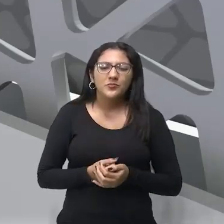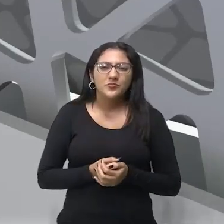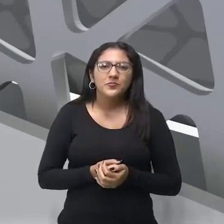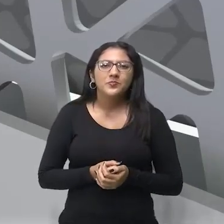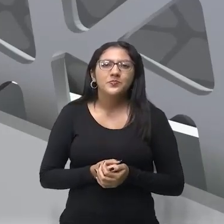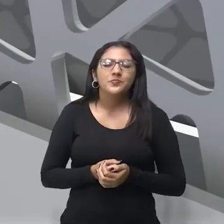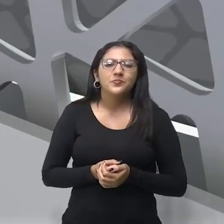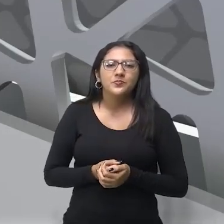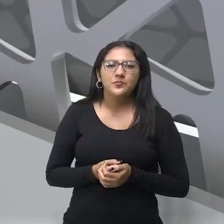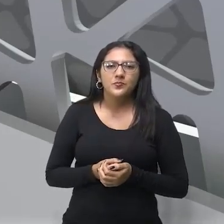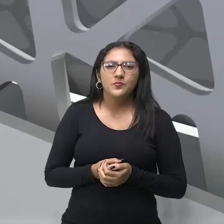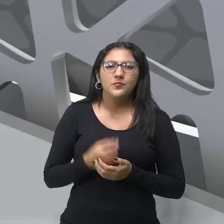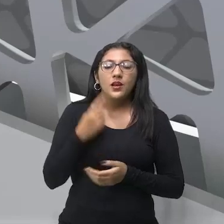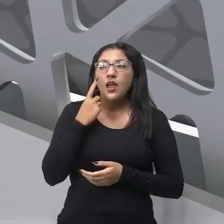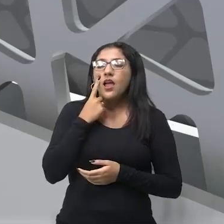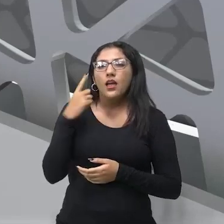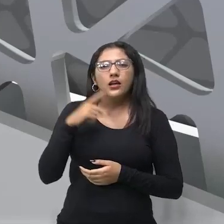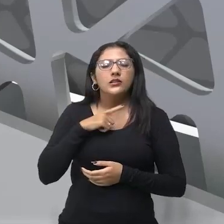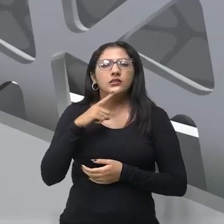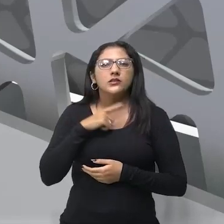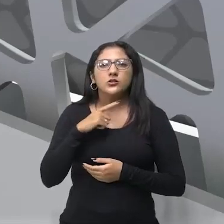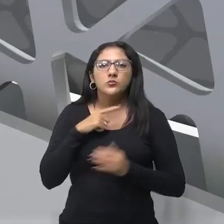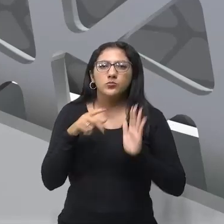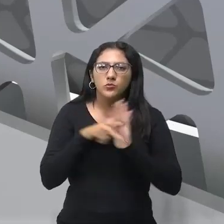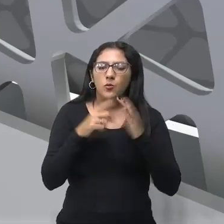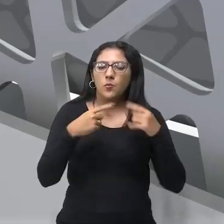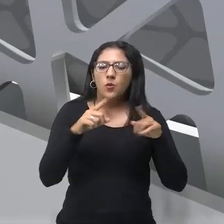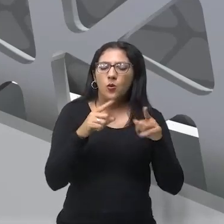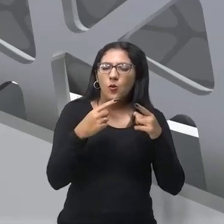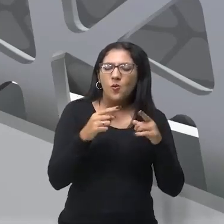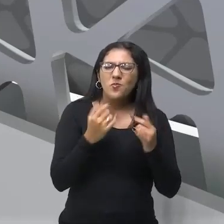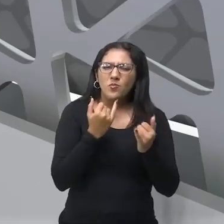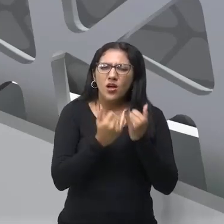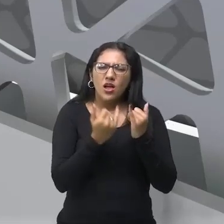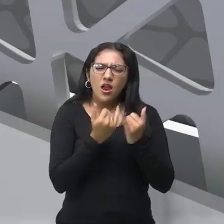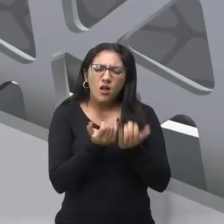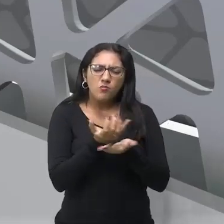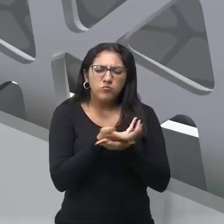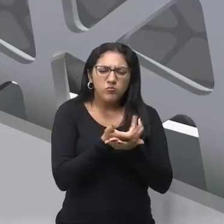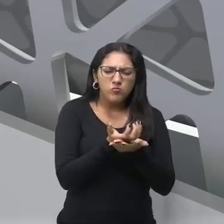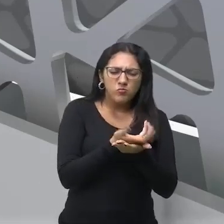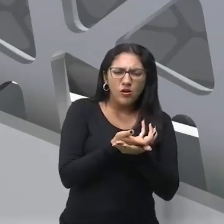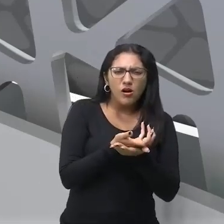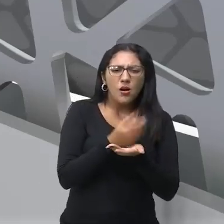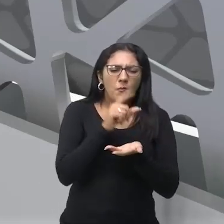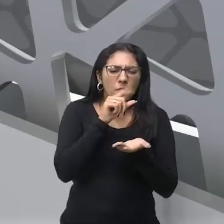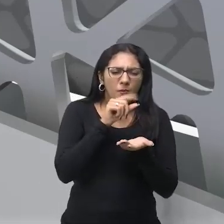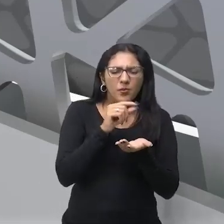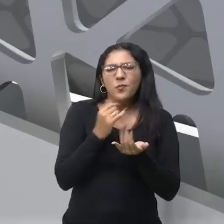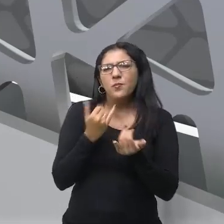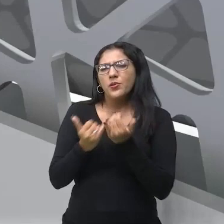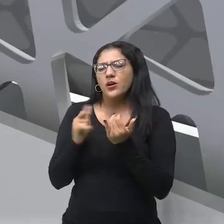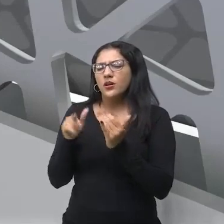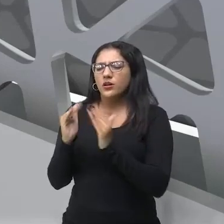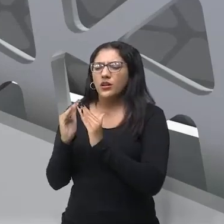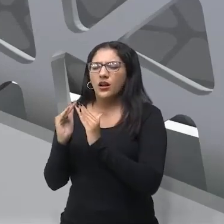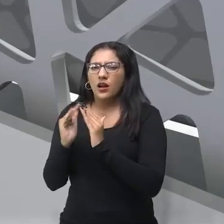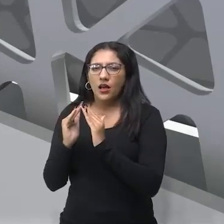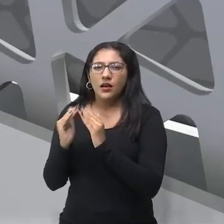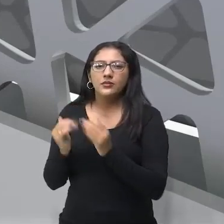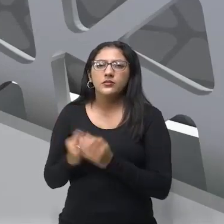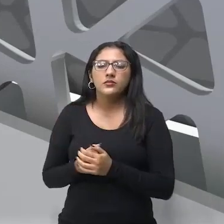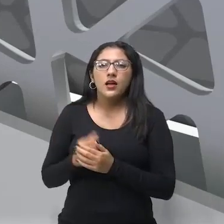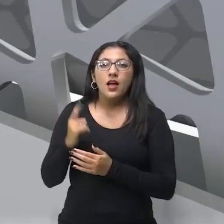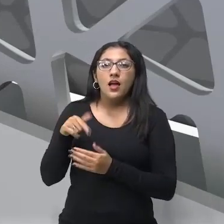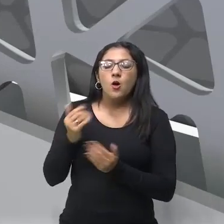bom? E esse processo que ele utilizou na música, parecem ninhos de passarinho, as casas do beiradão, é o que nós